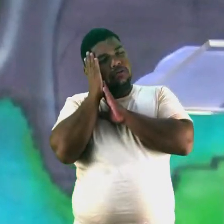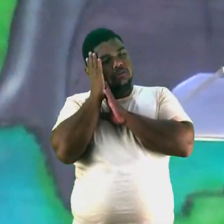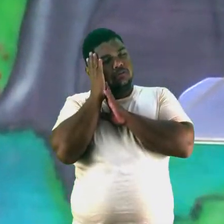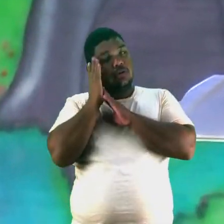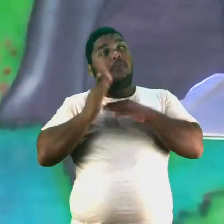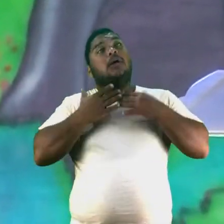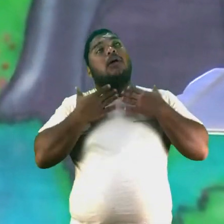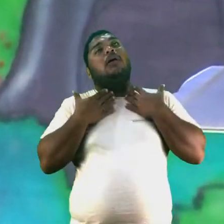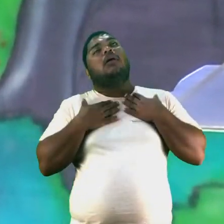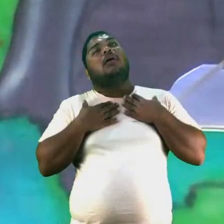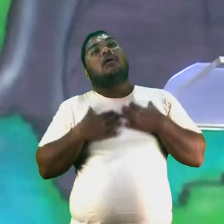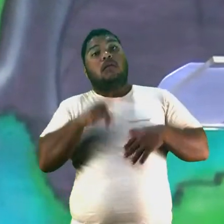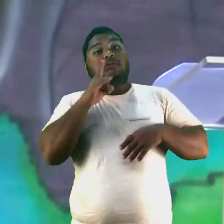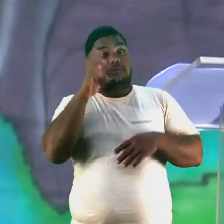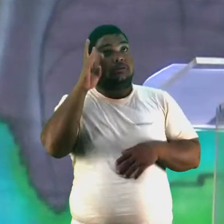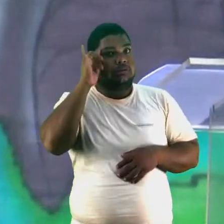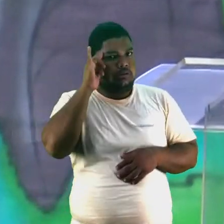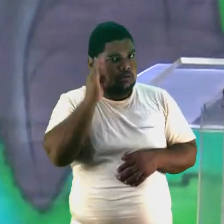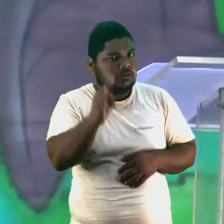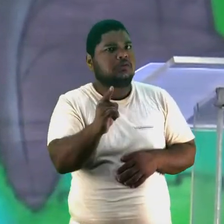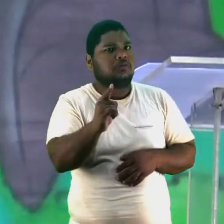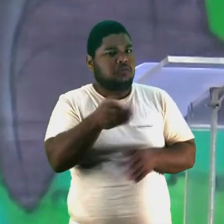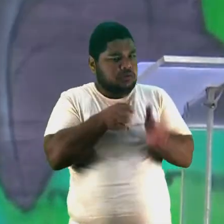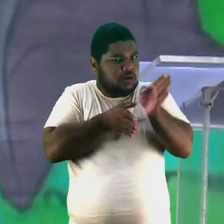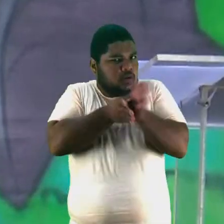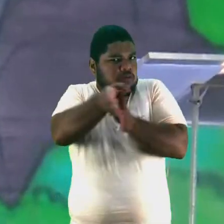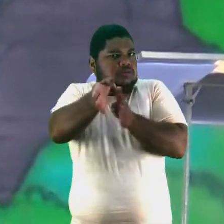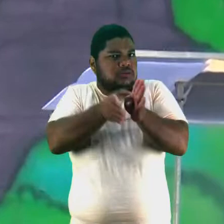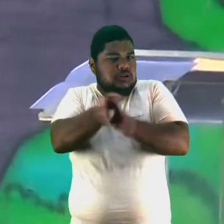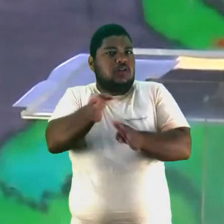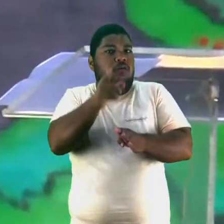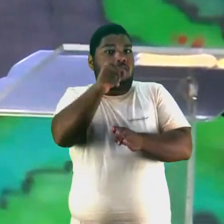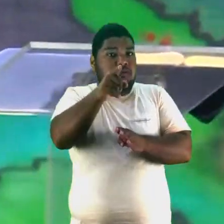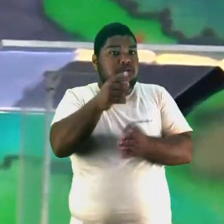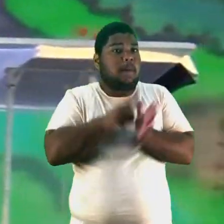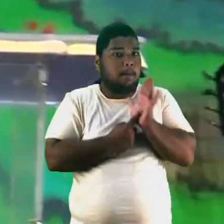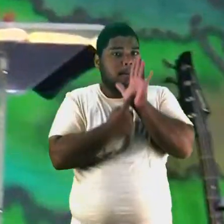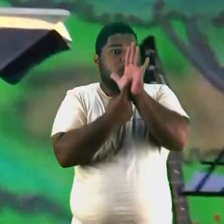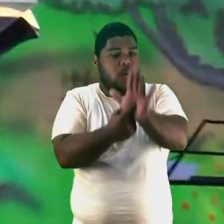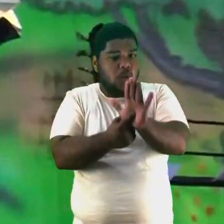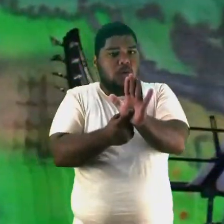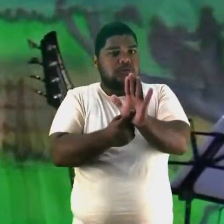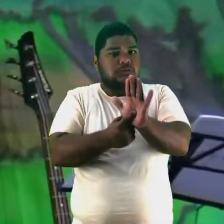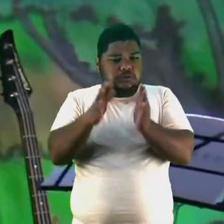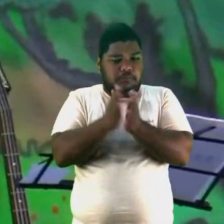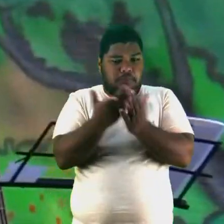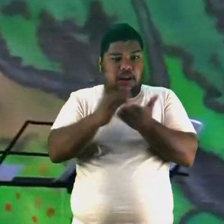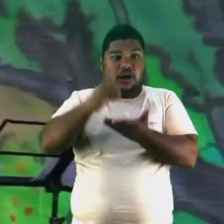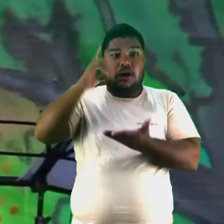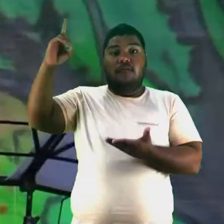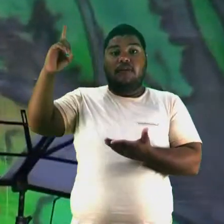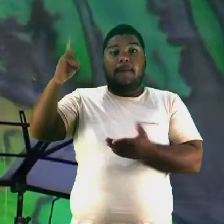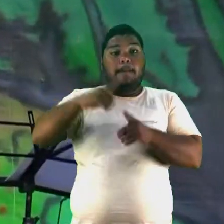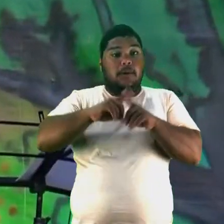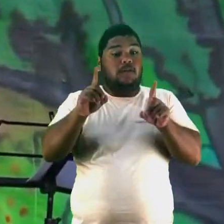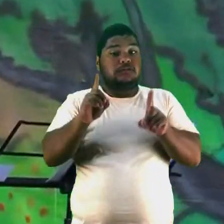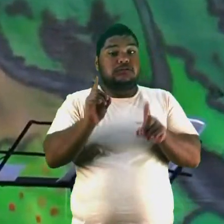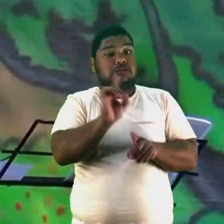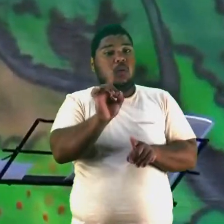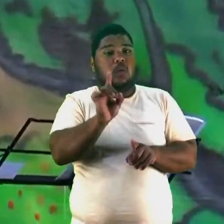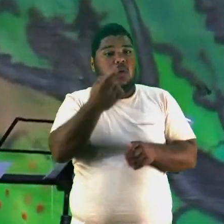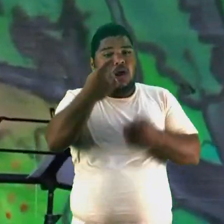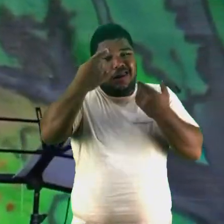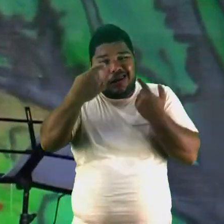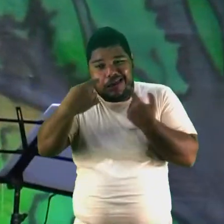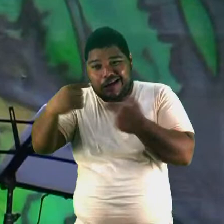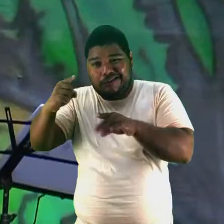Você se importa, você aconselha, você mostra nas Escrituras, mas você não leva no